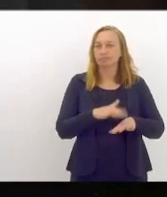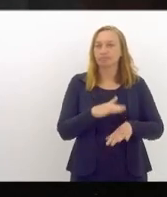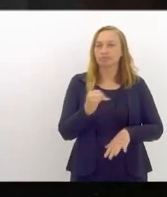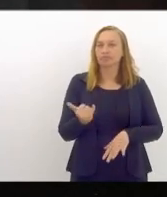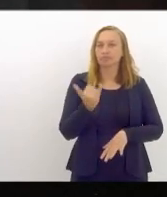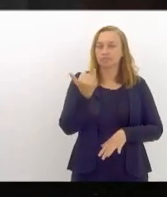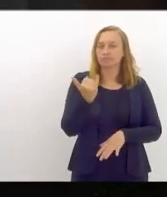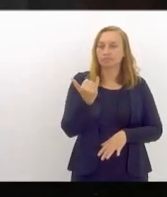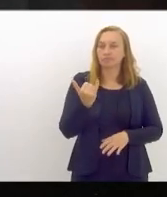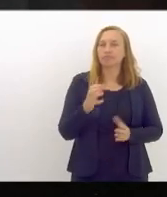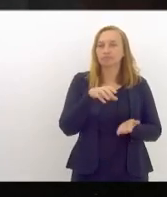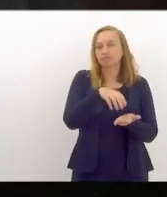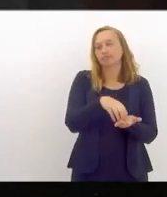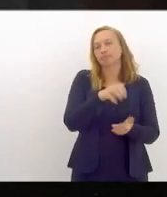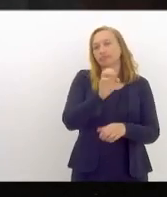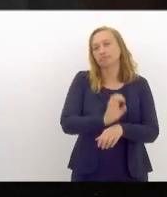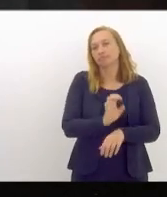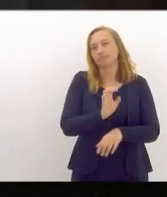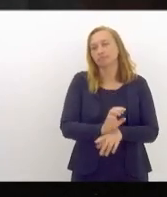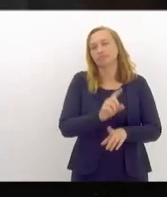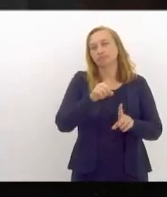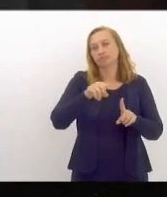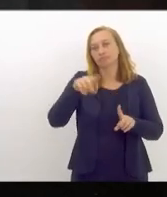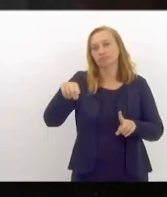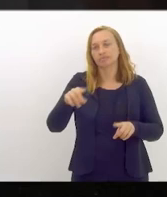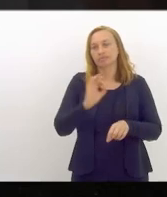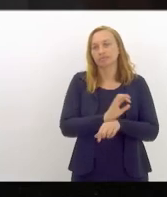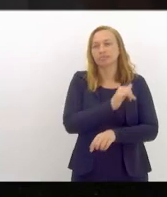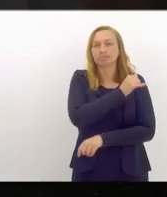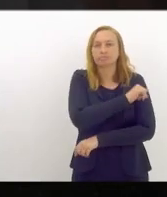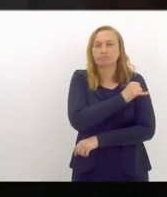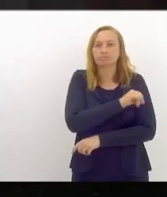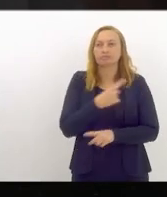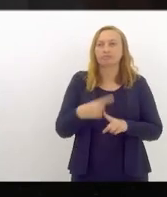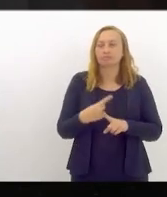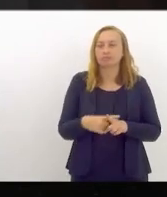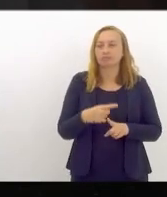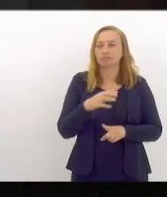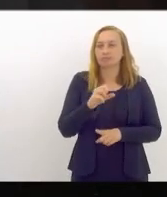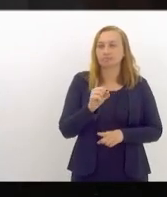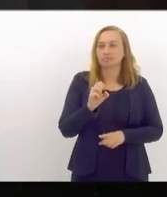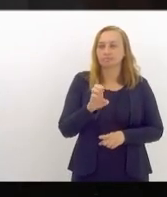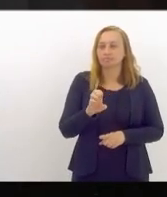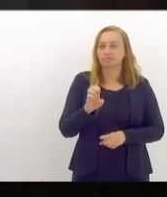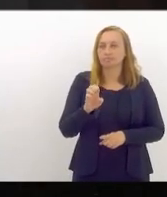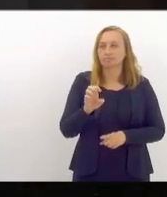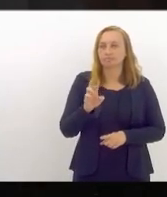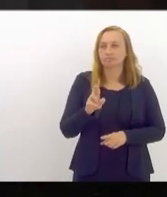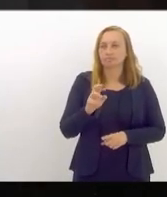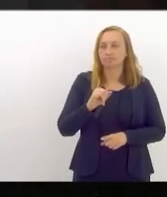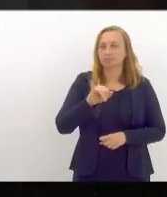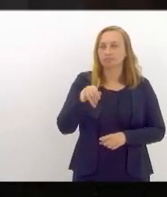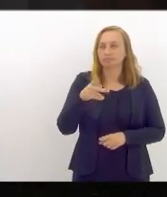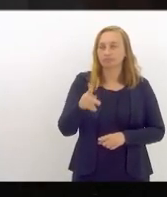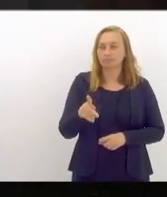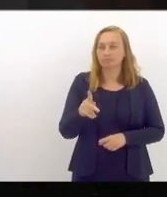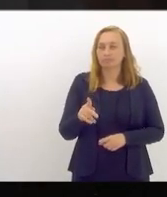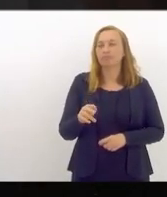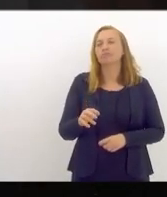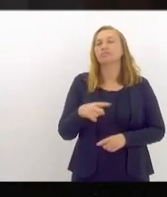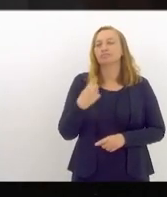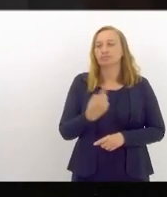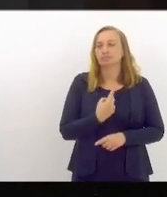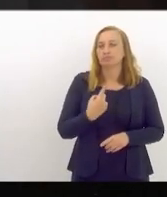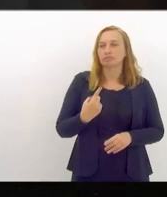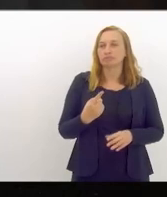de um Centro Estadual de estatística para o estado do Rio de Janeiro Porque sem o CPR desse esse nosso projeto ele